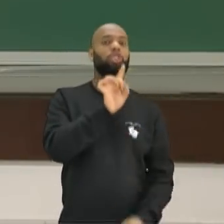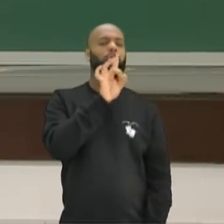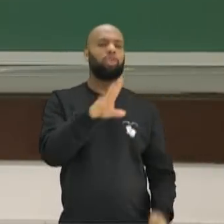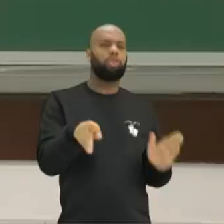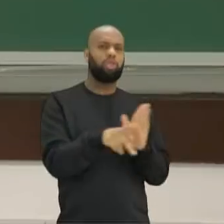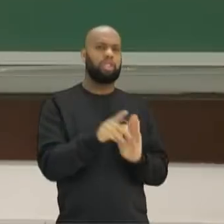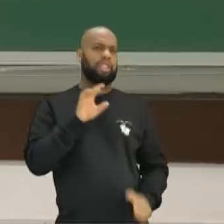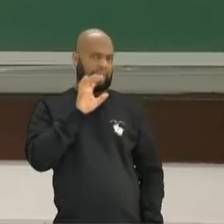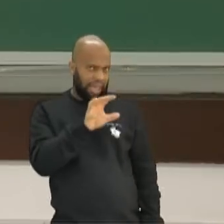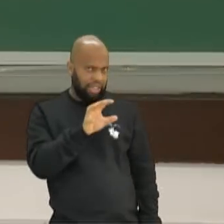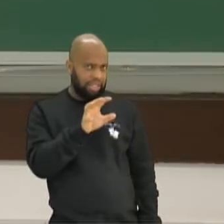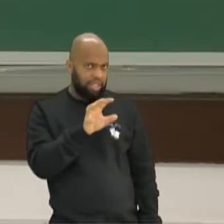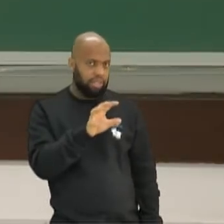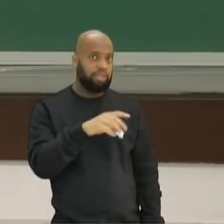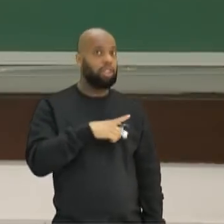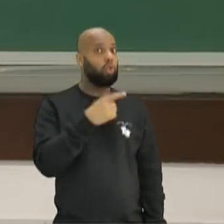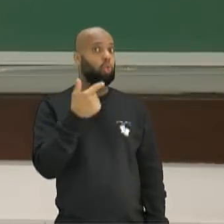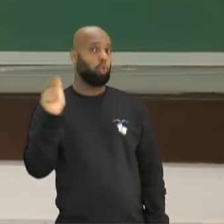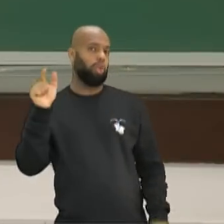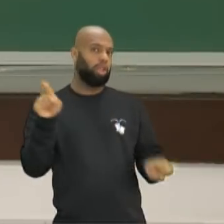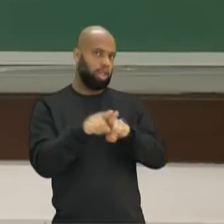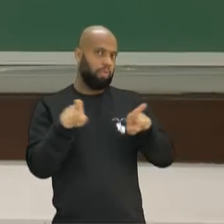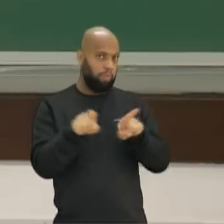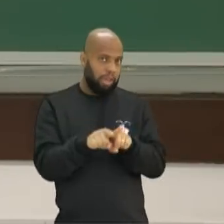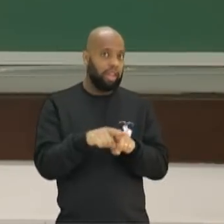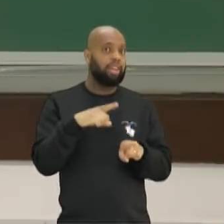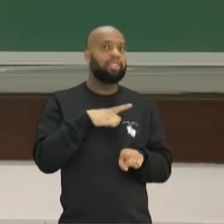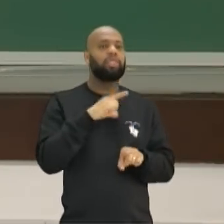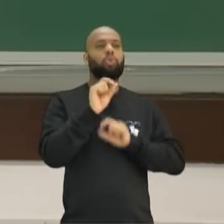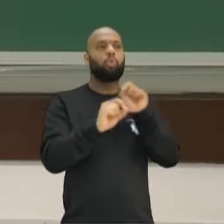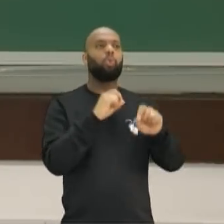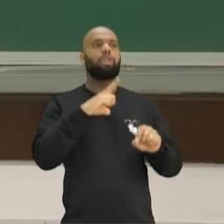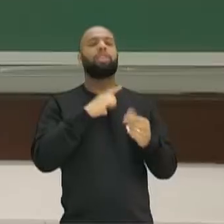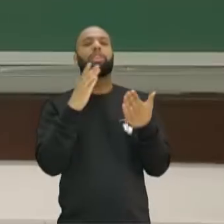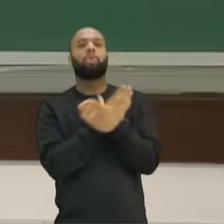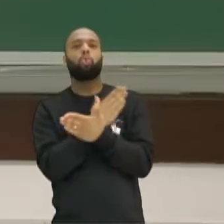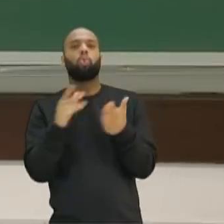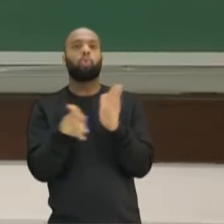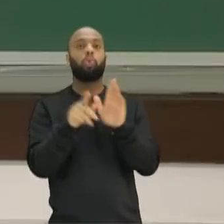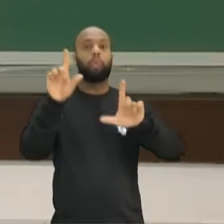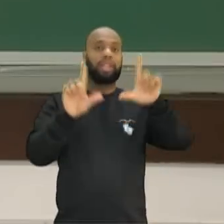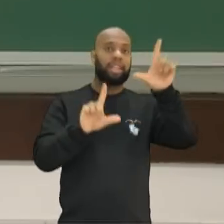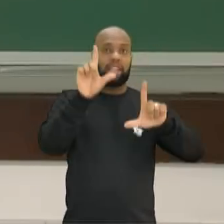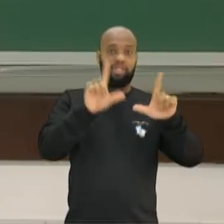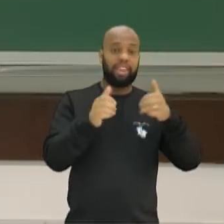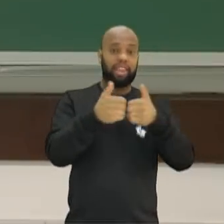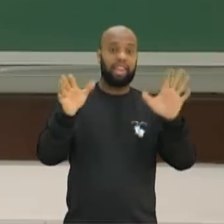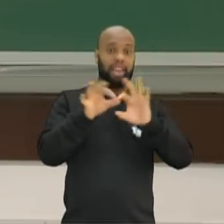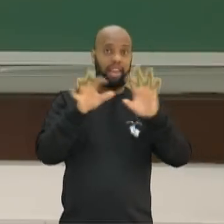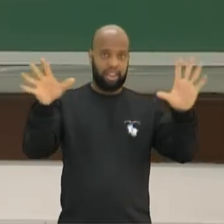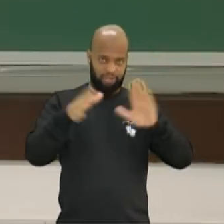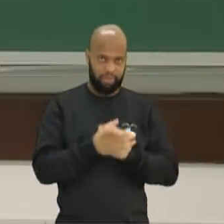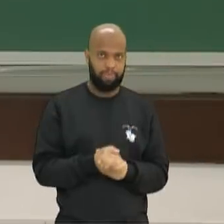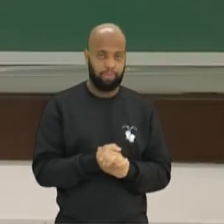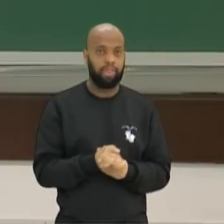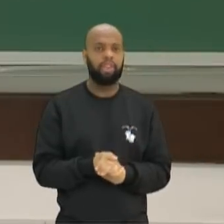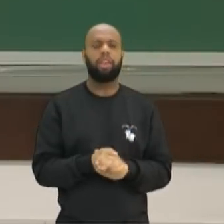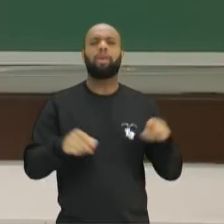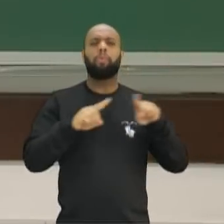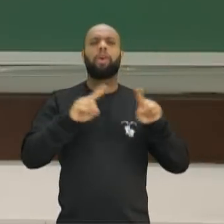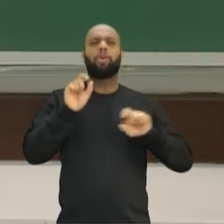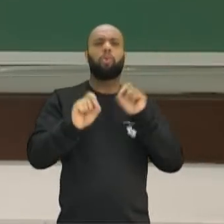somente dessas, né? Dessas que são de plataformas. Ele trata também daquelas da TV aberta. O que isso